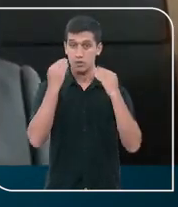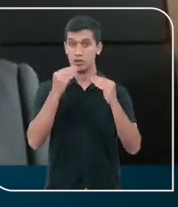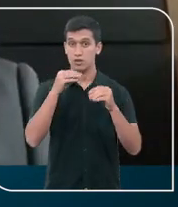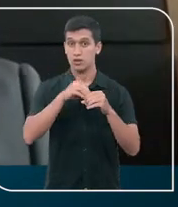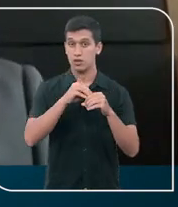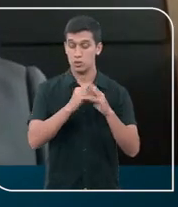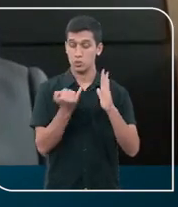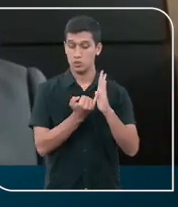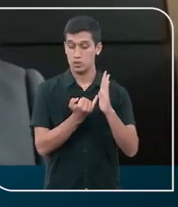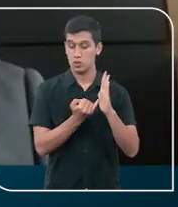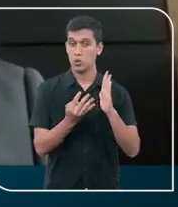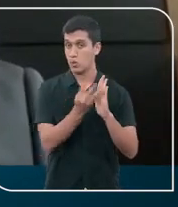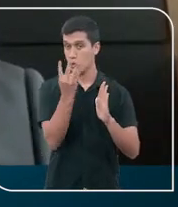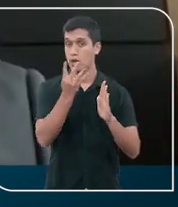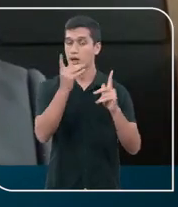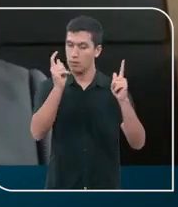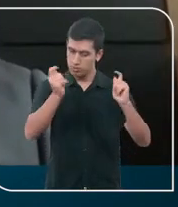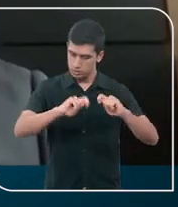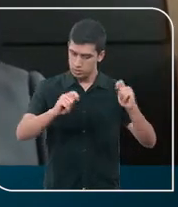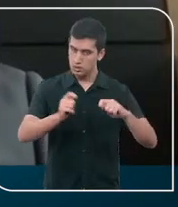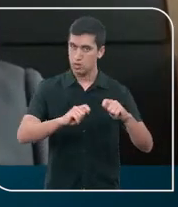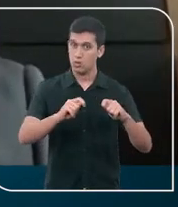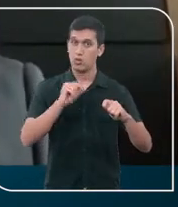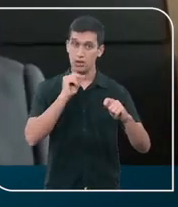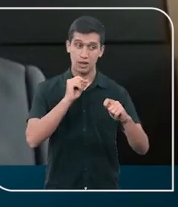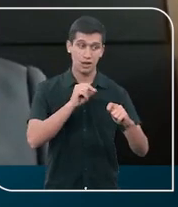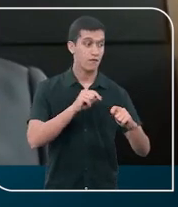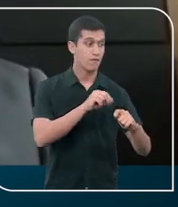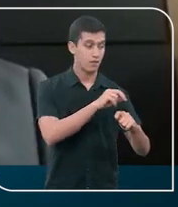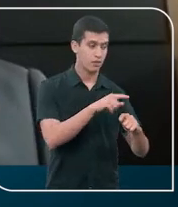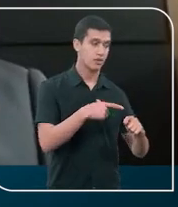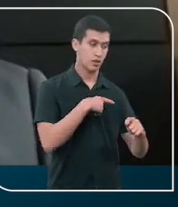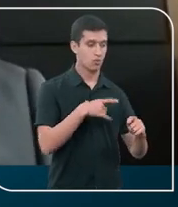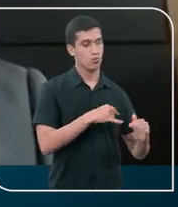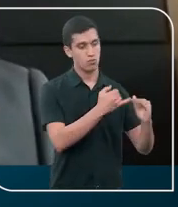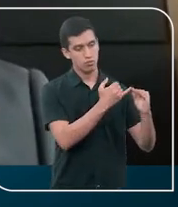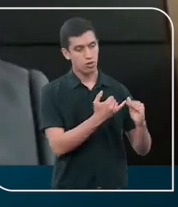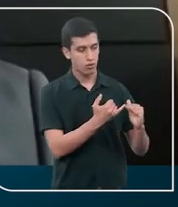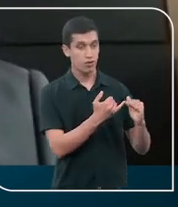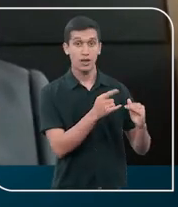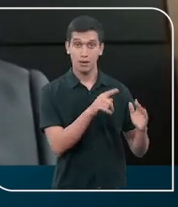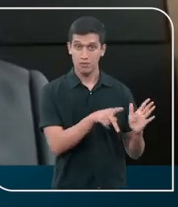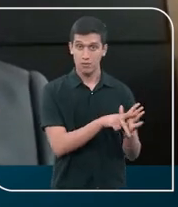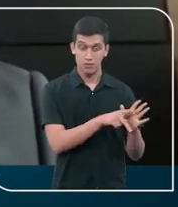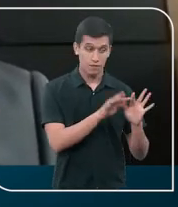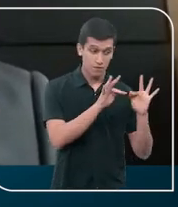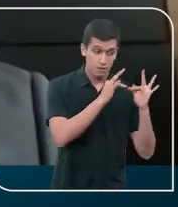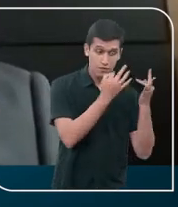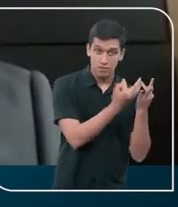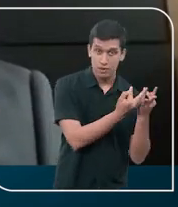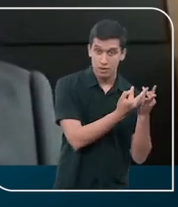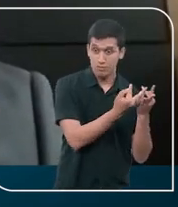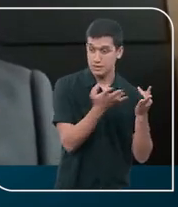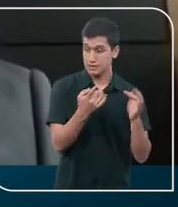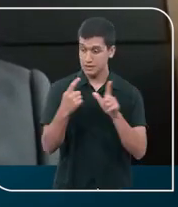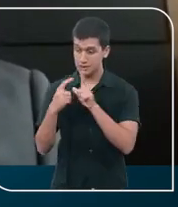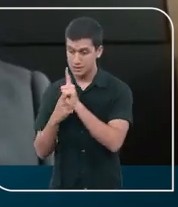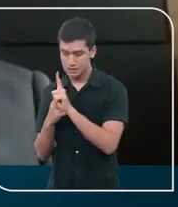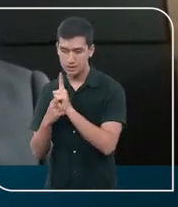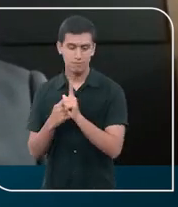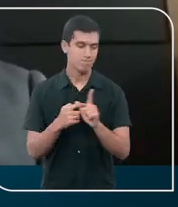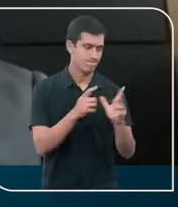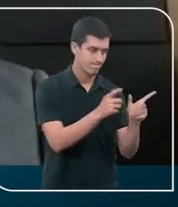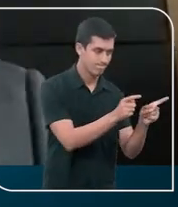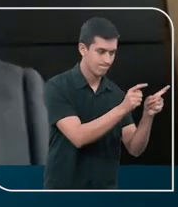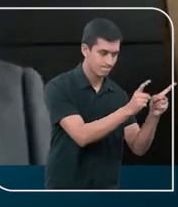inciso 4 que é possível, sim, a penhora do bem de família se as dívidas decorrerem do inadimplemento da contribuição condominial relativa